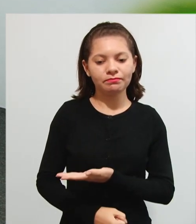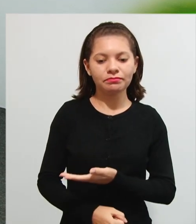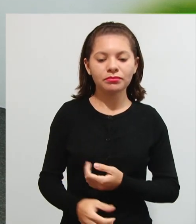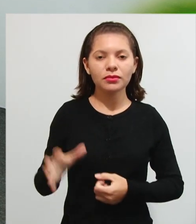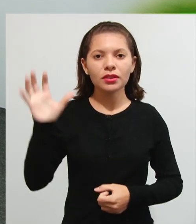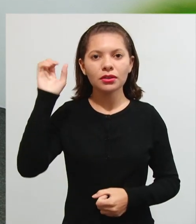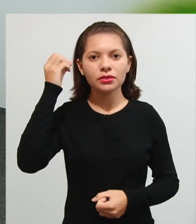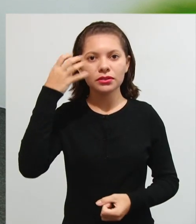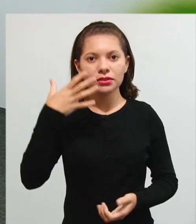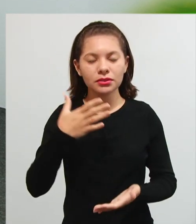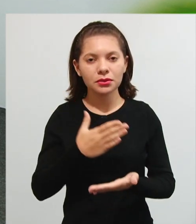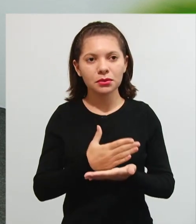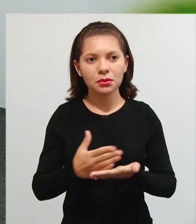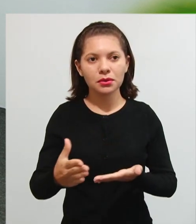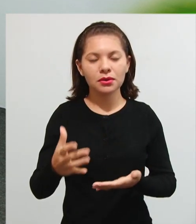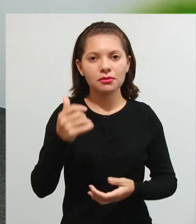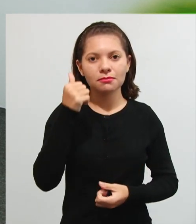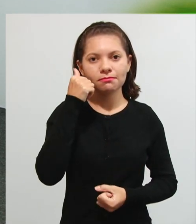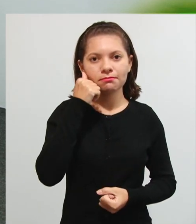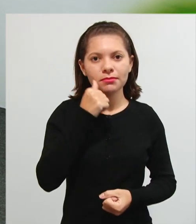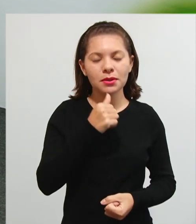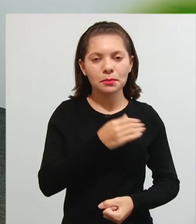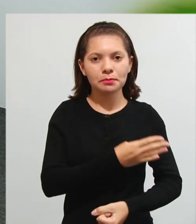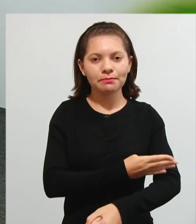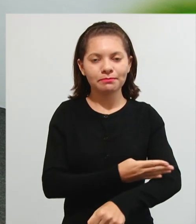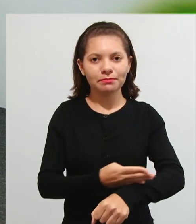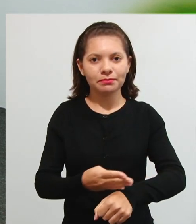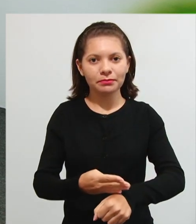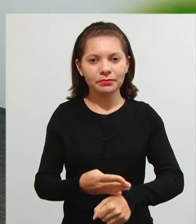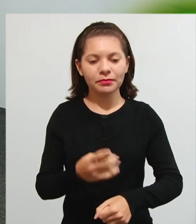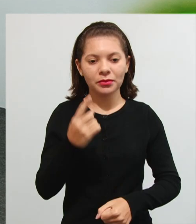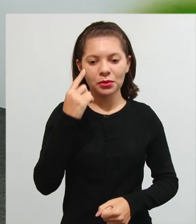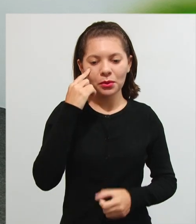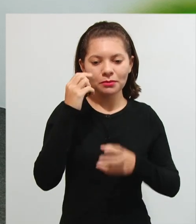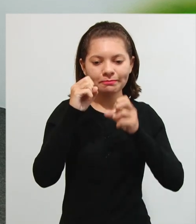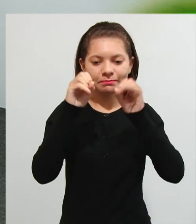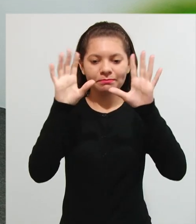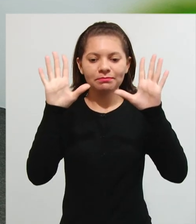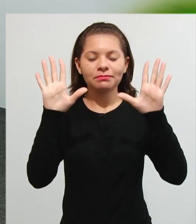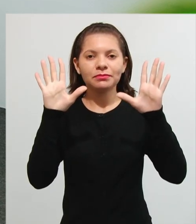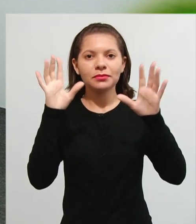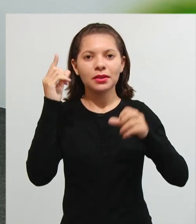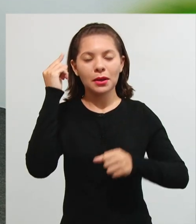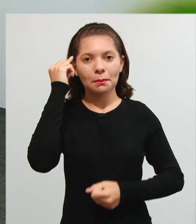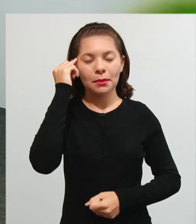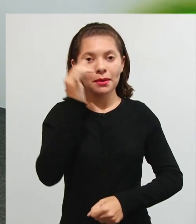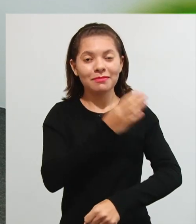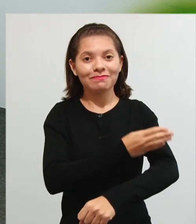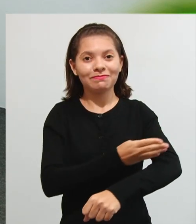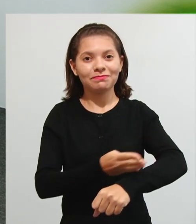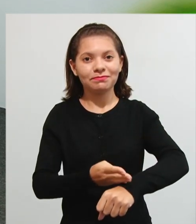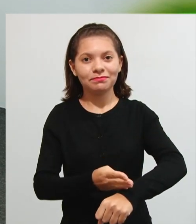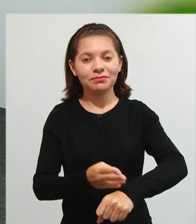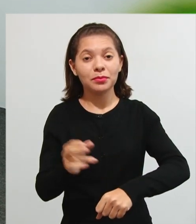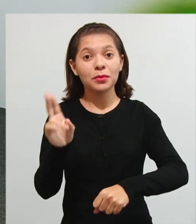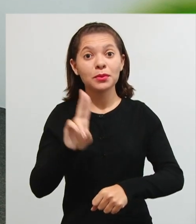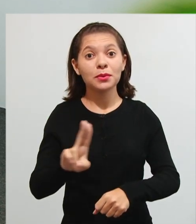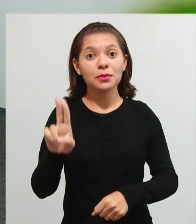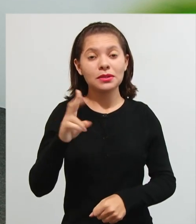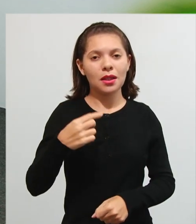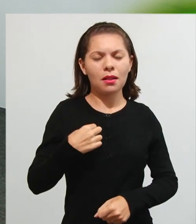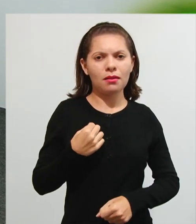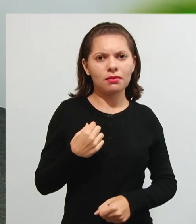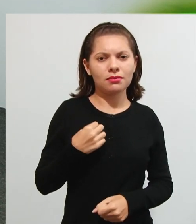Eu sou uma mulher branca, os olhos claros, cabelos grisalhos, estou usando uma